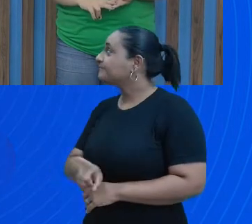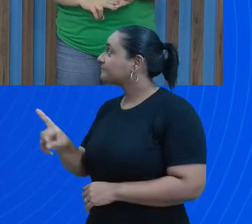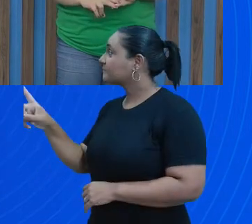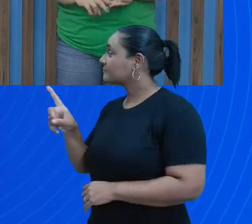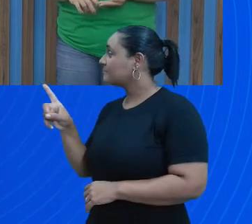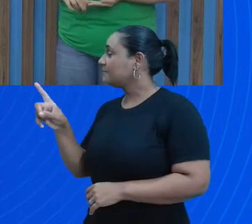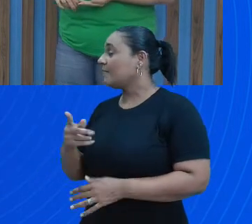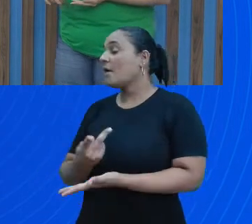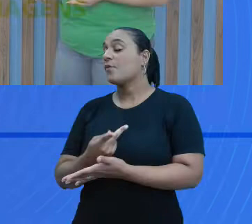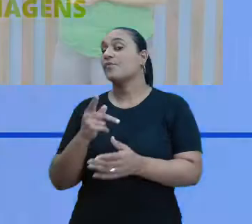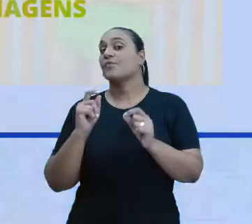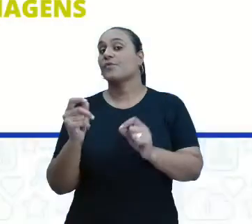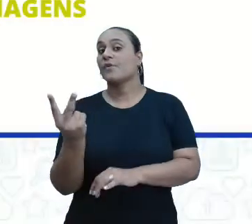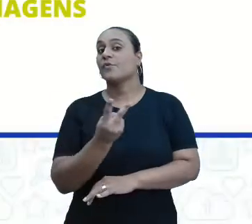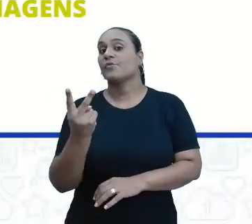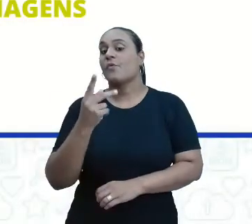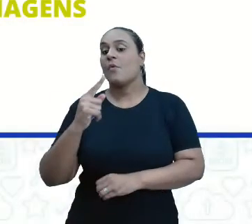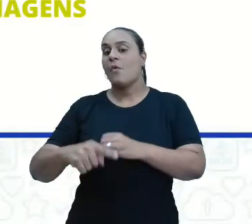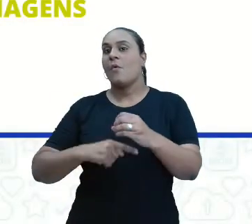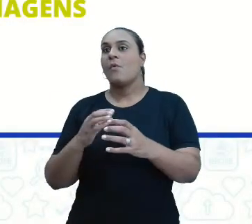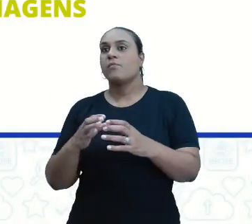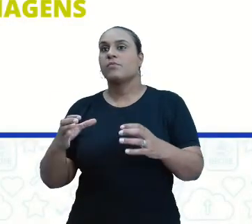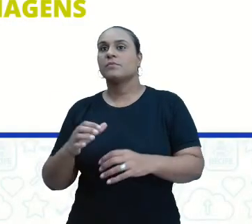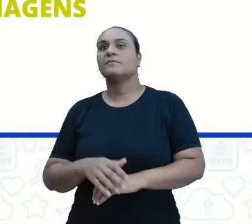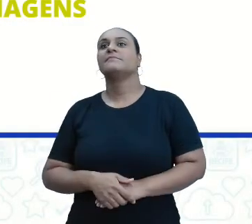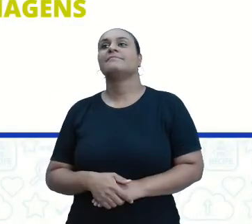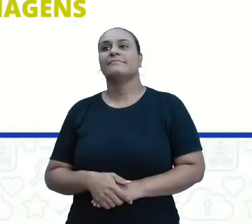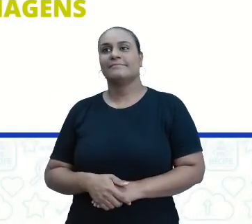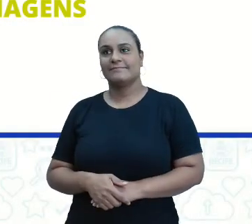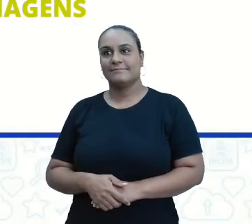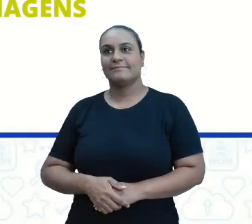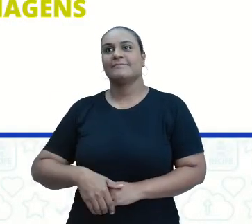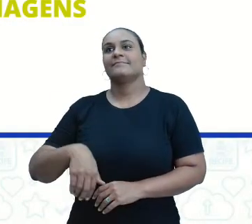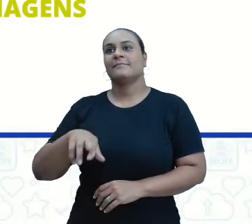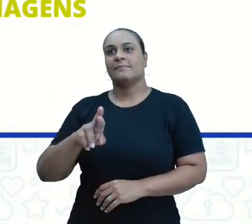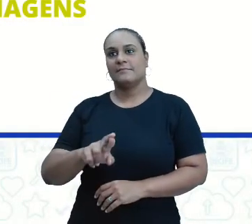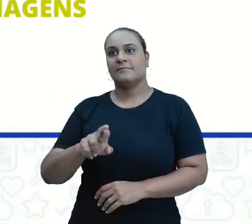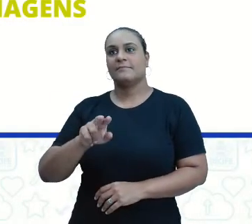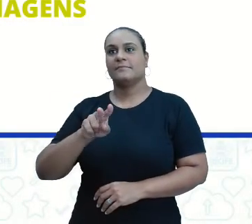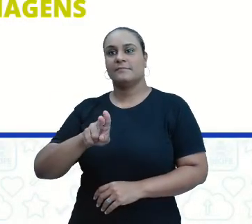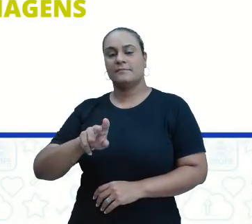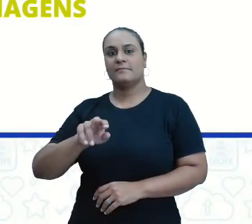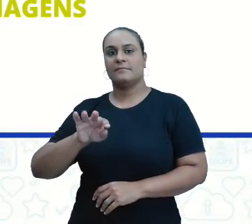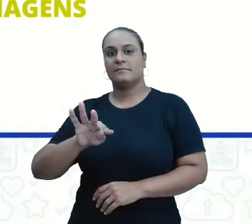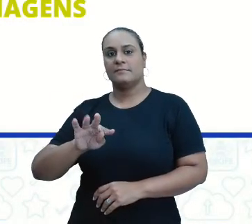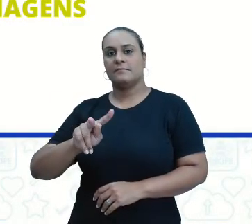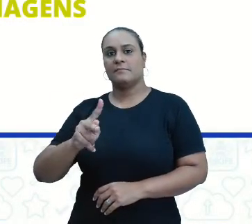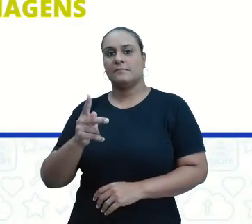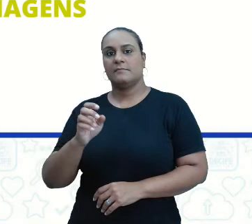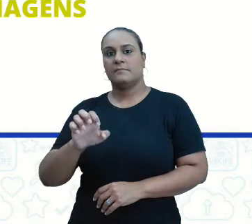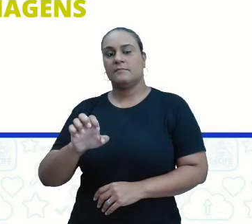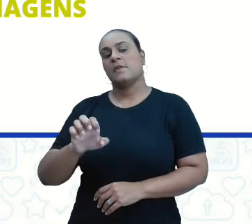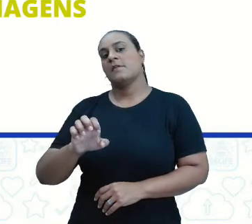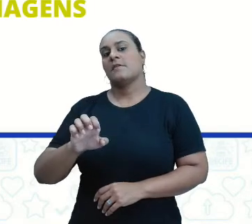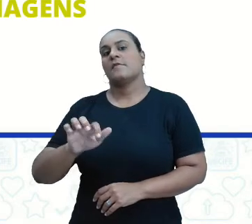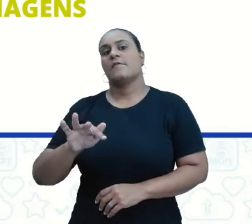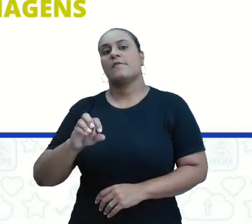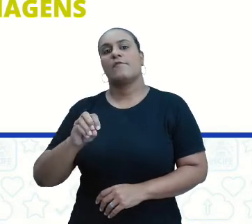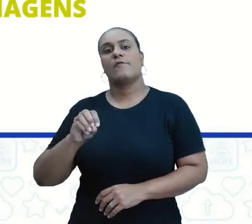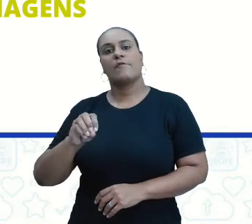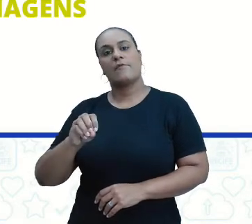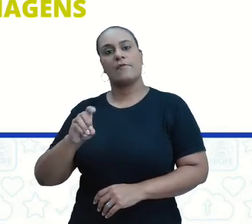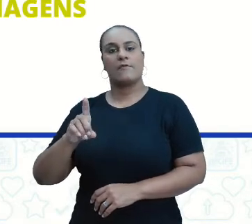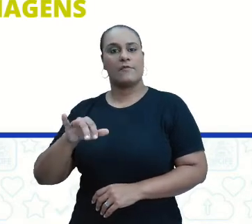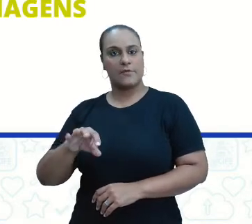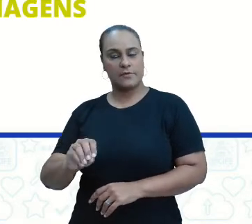dois elementos químicos, né? Rutherfórdio e bório. Vocês já devem ter associado aí, porque nós já